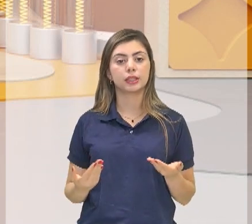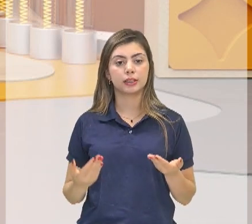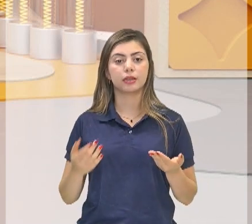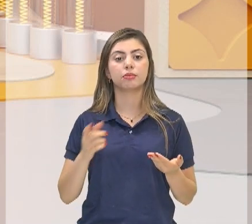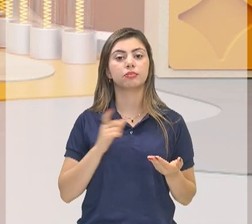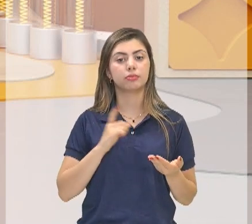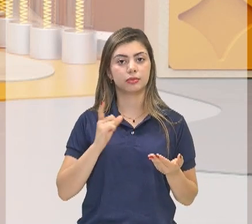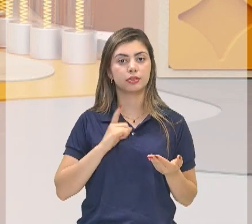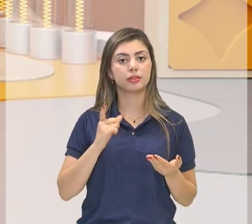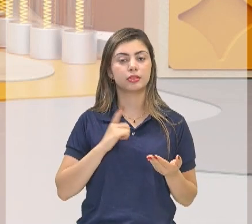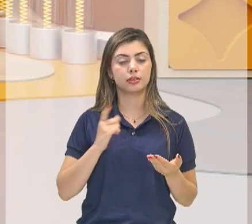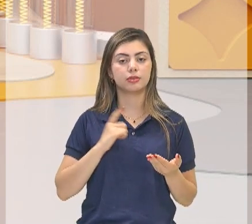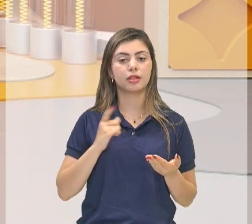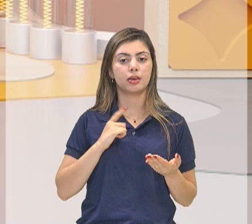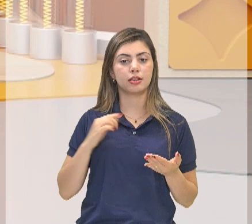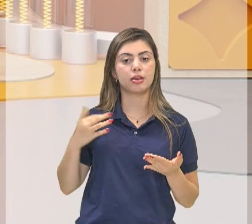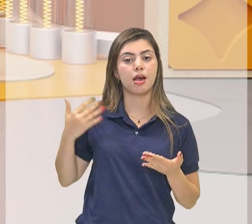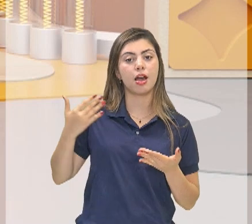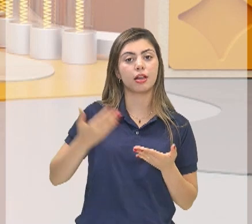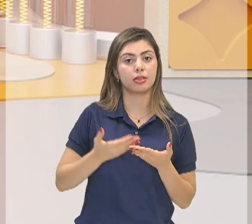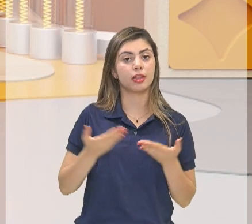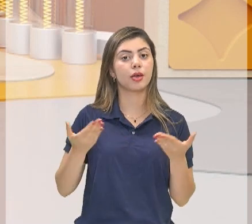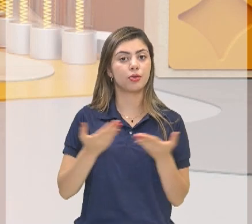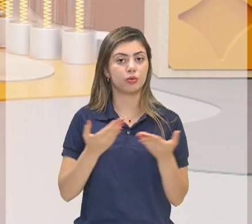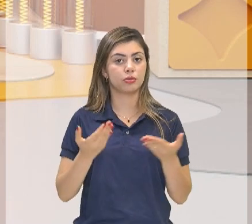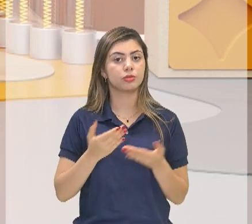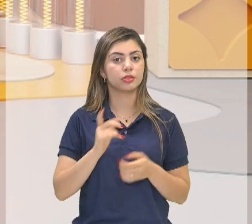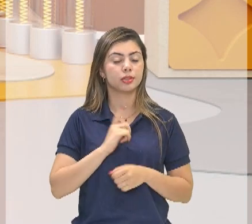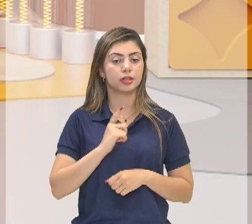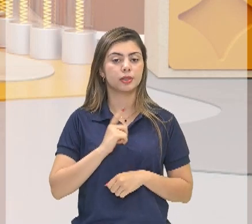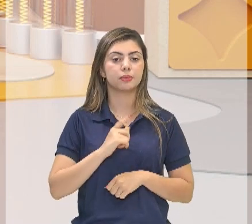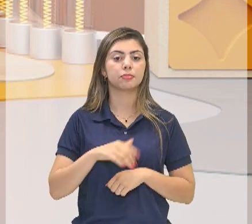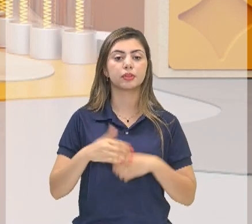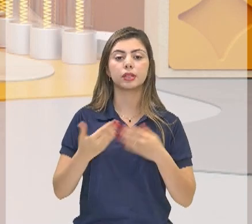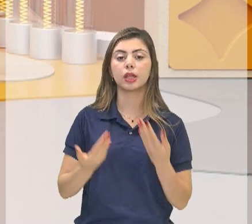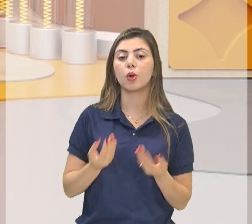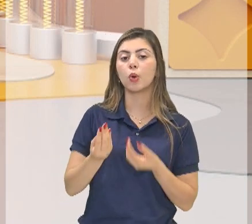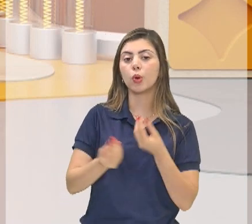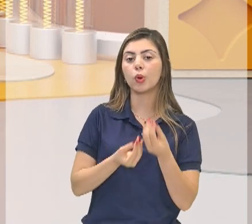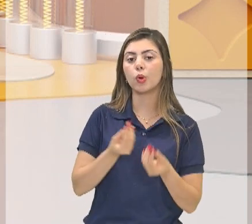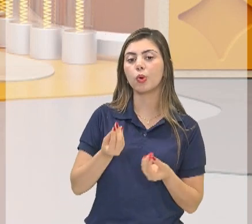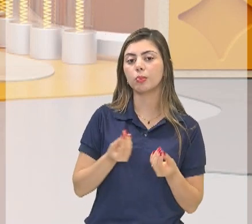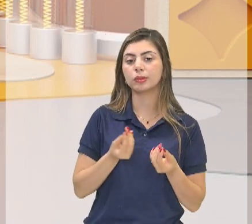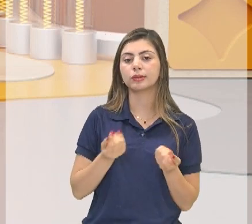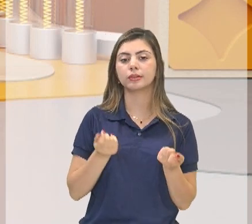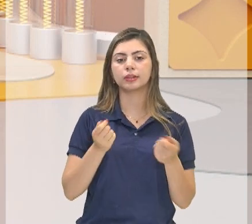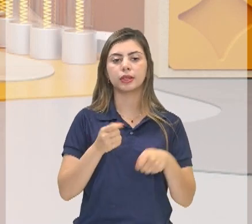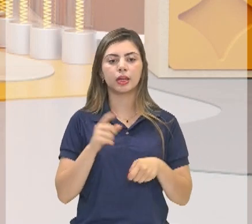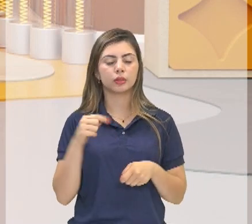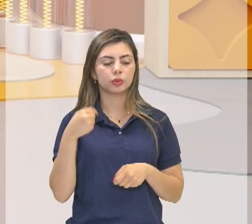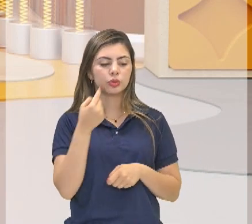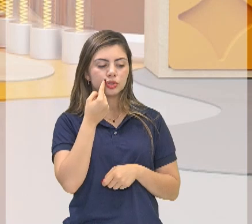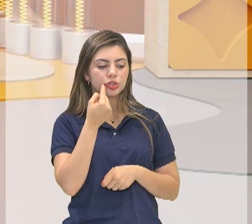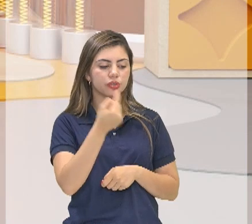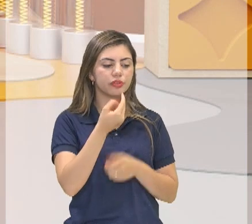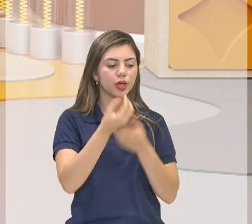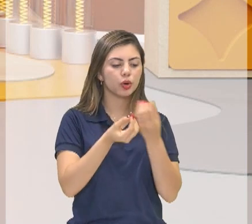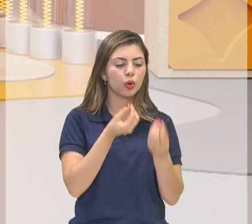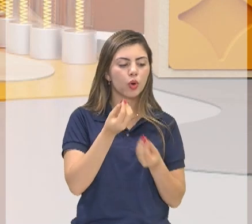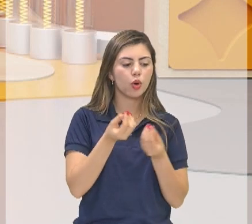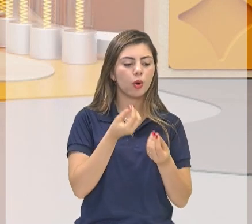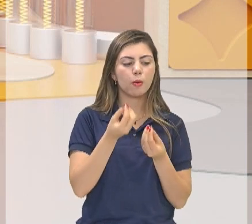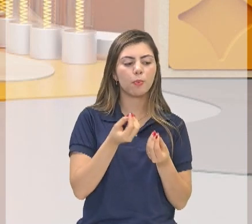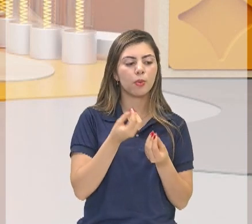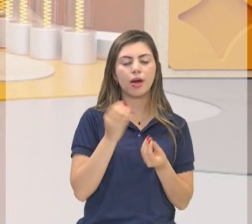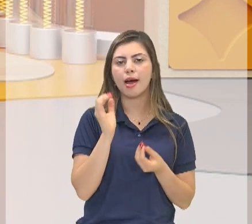ali, né, presencialmente, e elas oferecem o quê? Uma visão mais imediata, né,